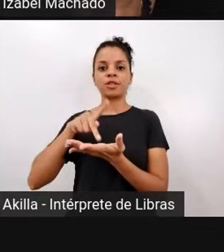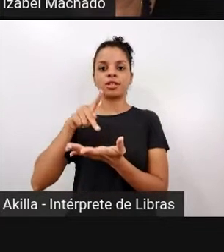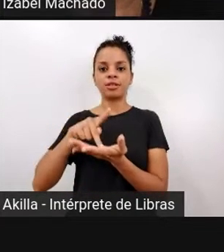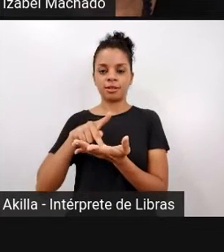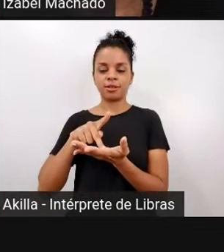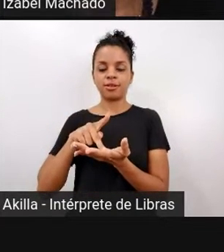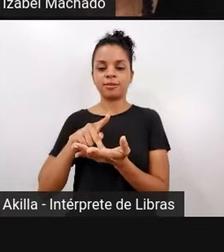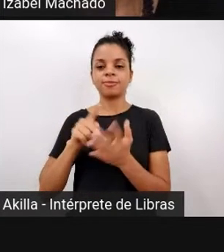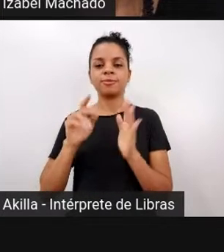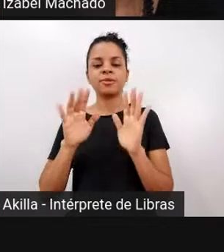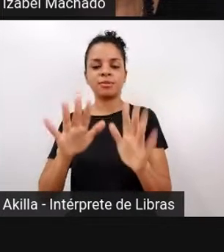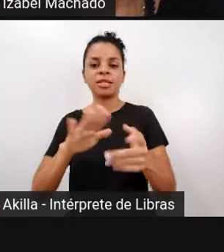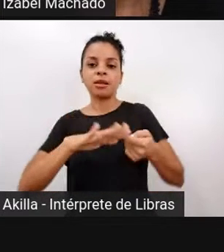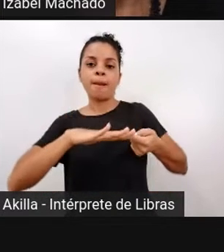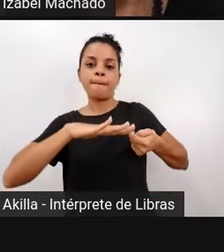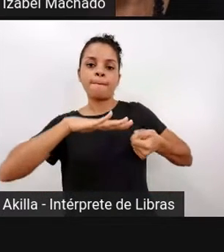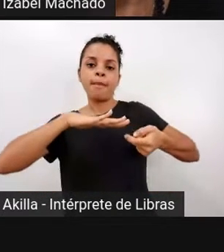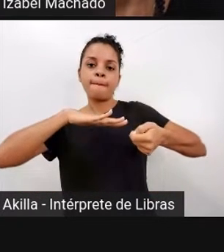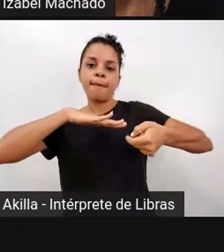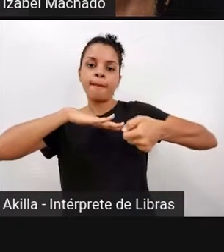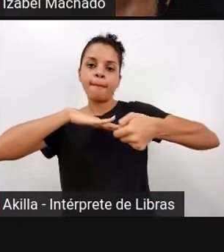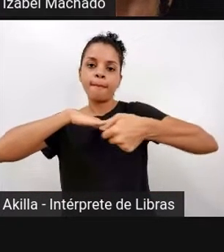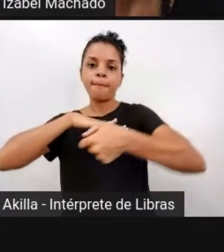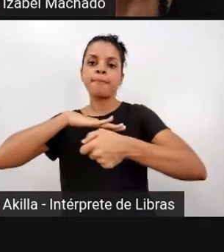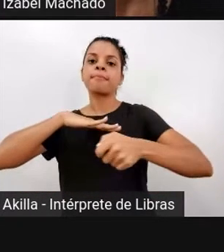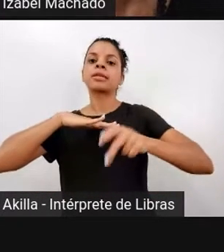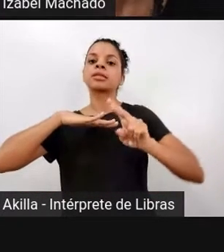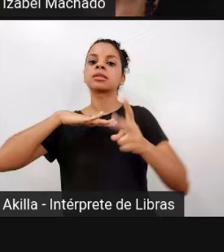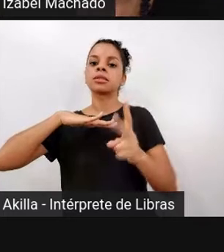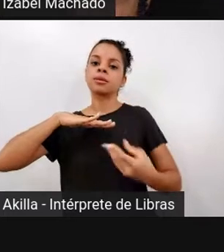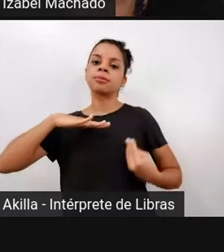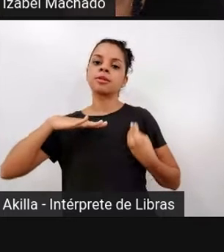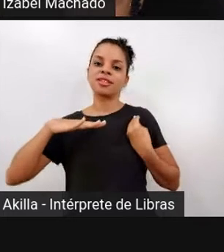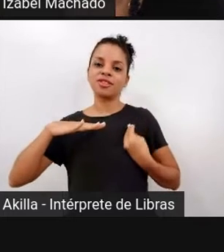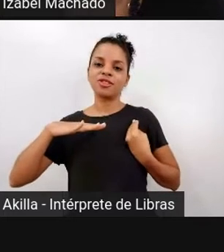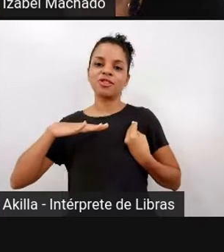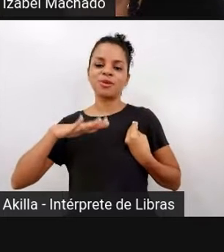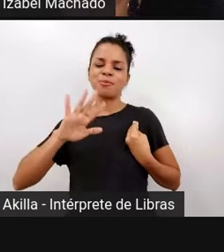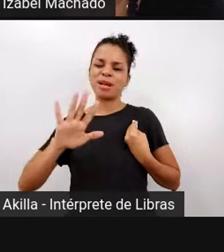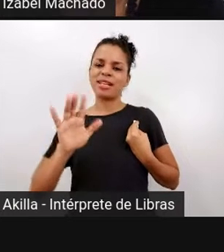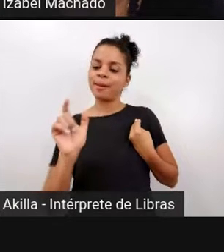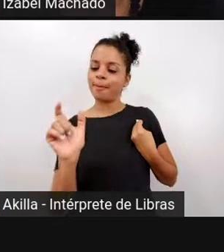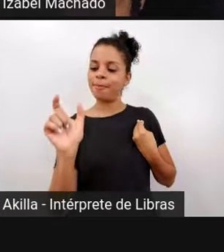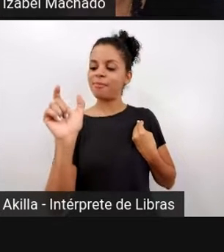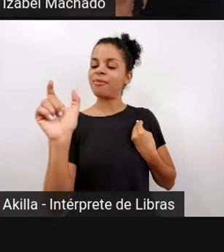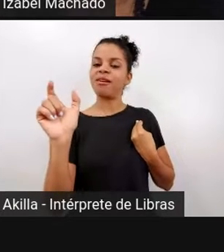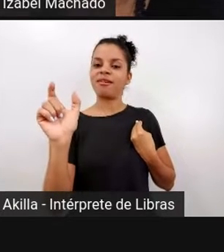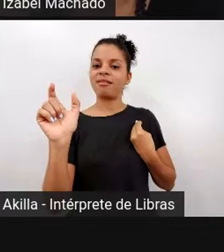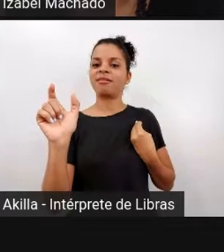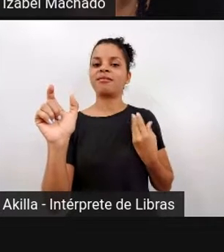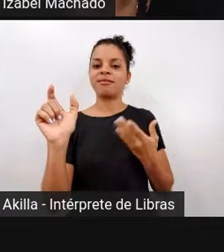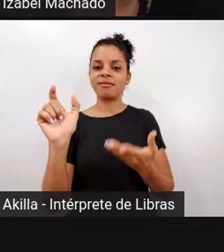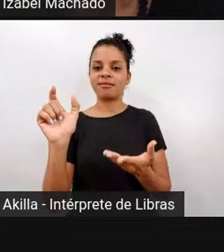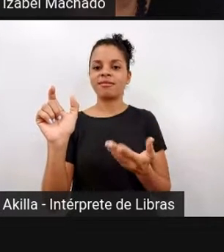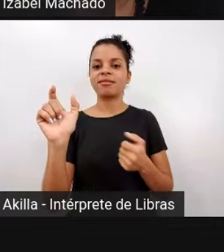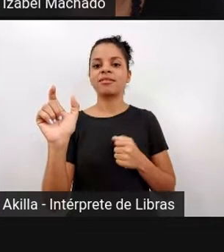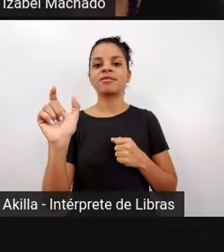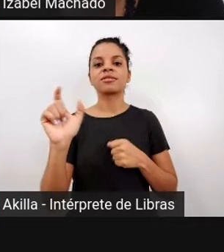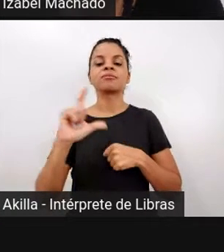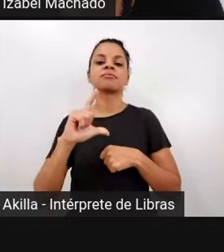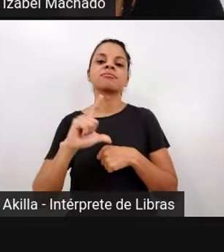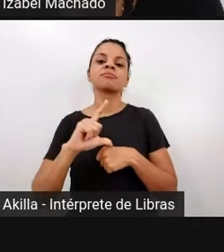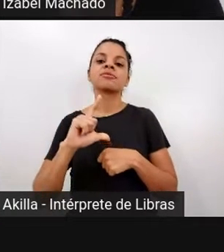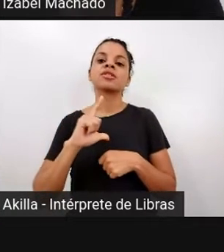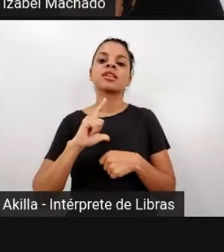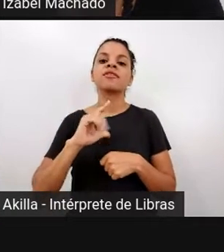chamadas fake news sempre existiu, mas com este nome ele passou a ter mais uso com as